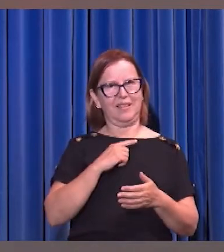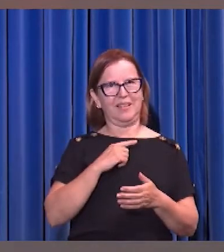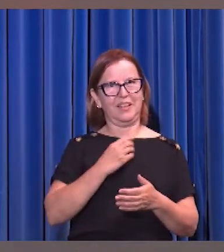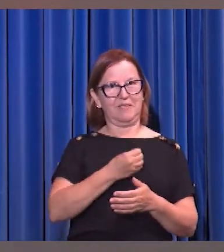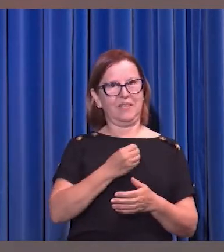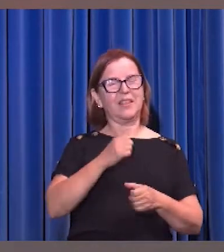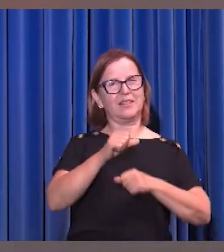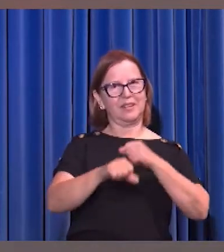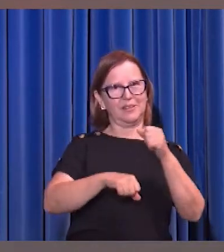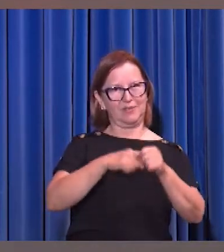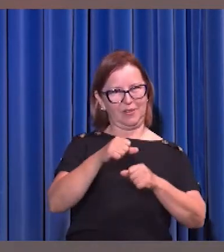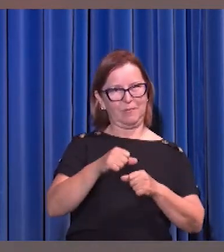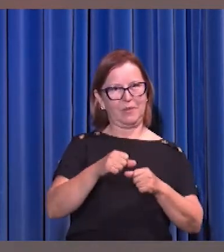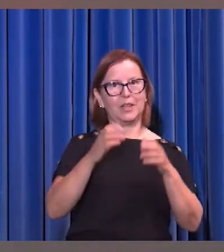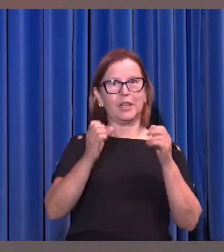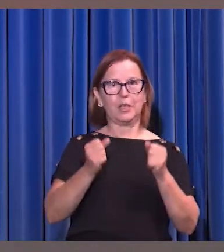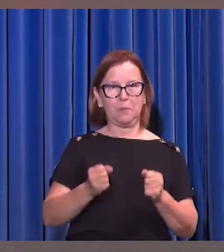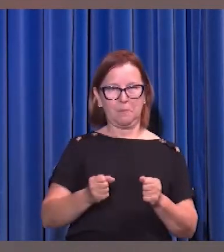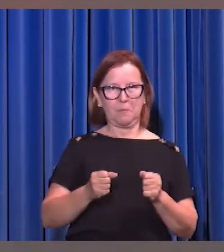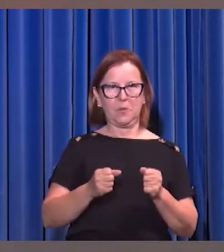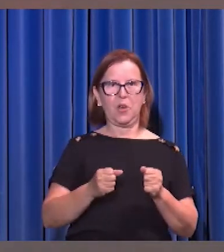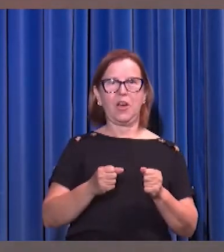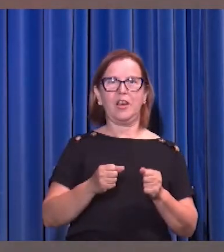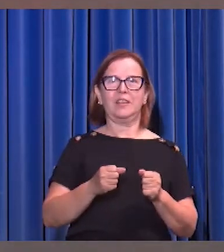que pode ser tocado?